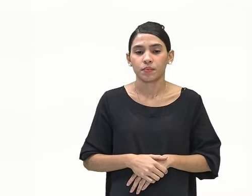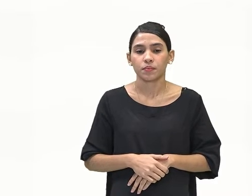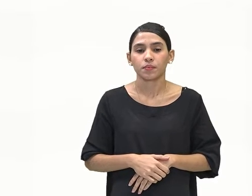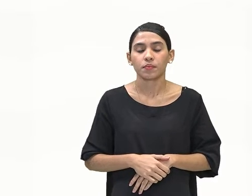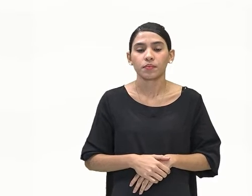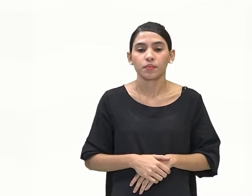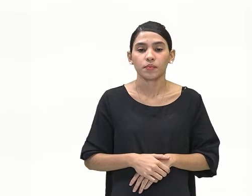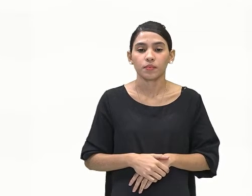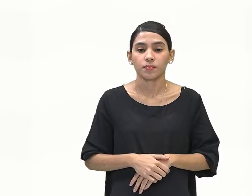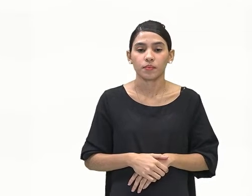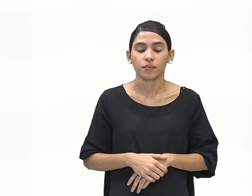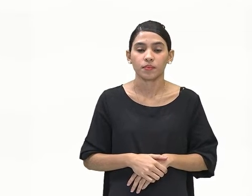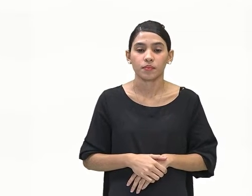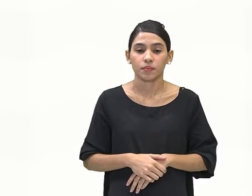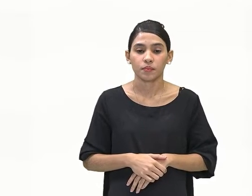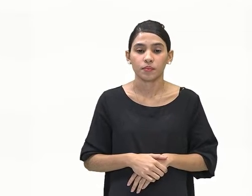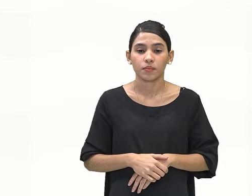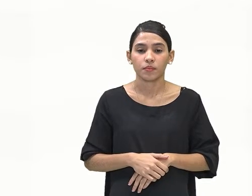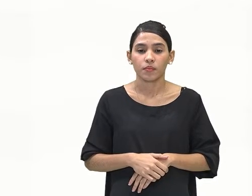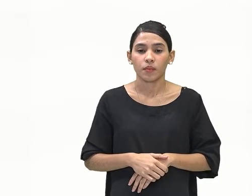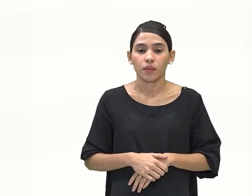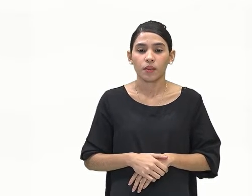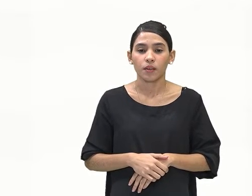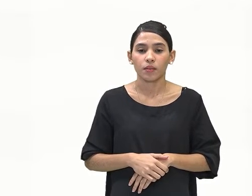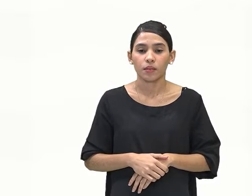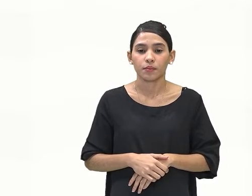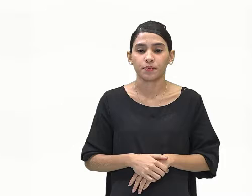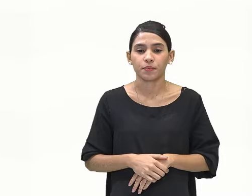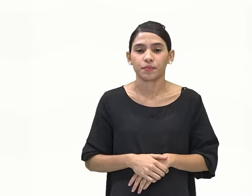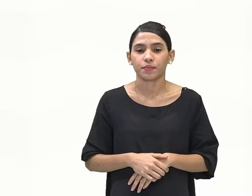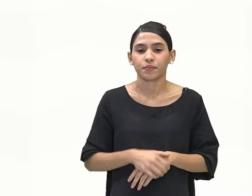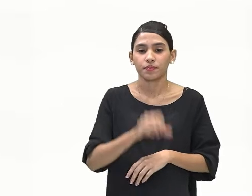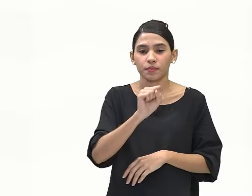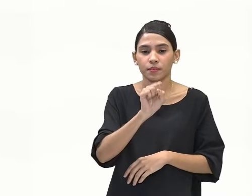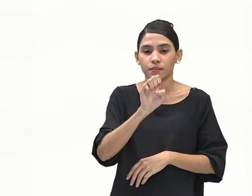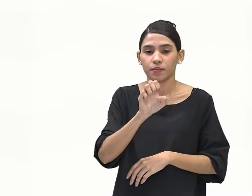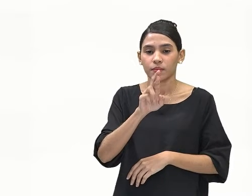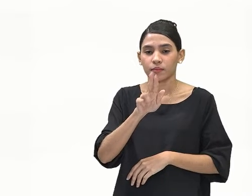aqui, Sergipe é o estado com a menor população indígena,